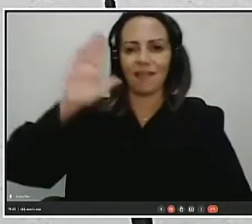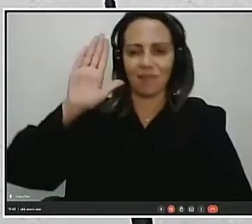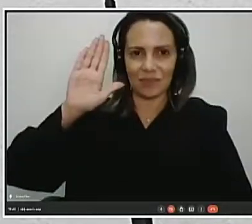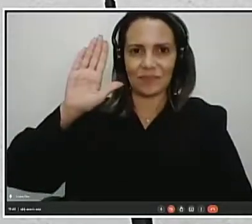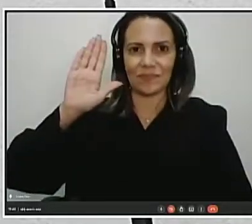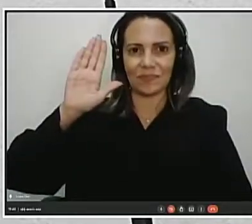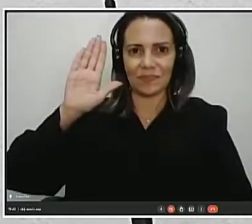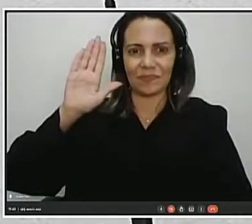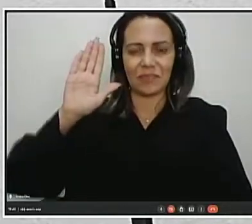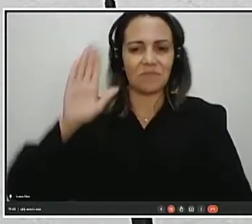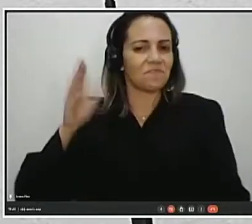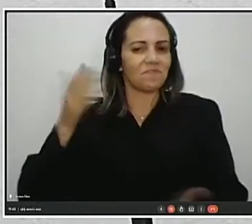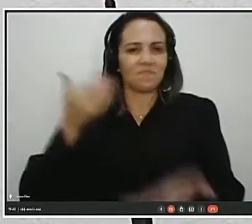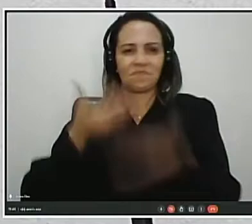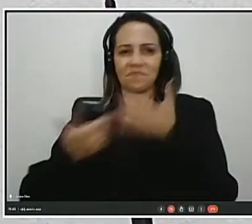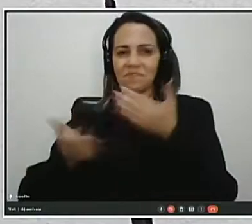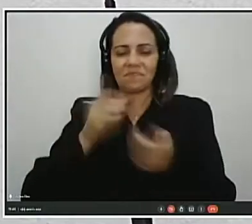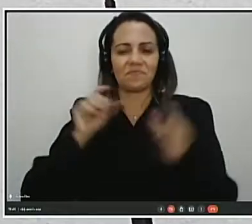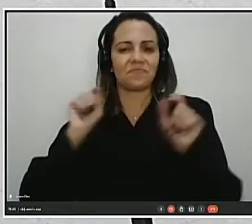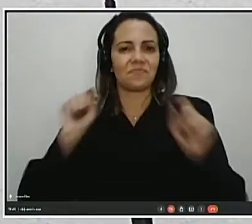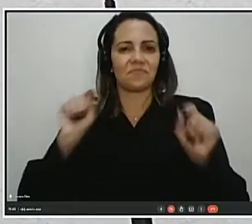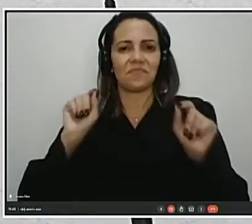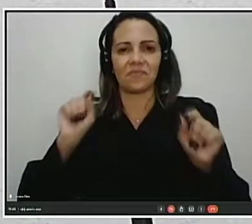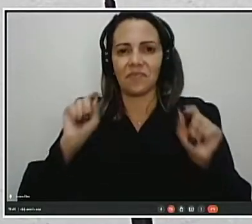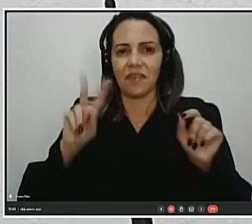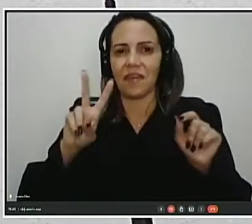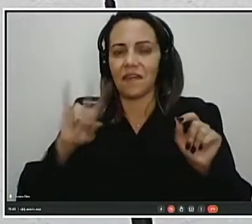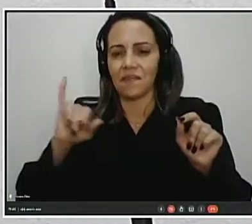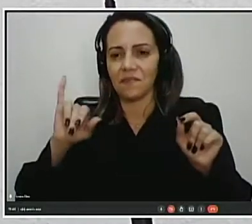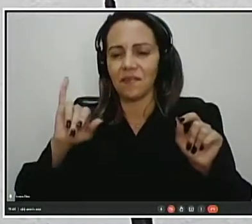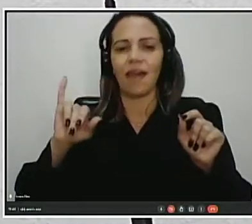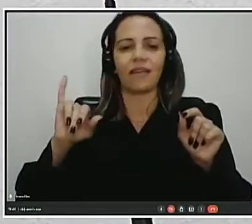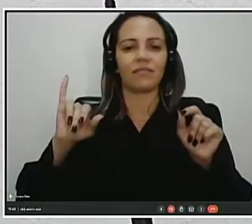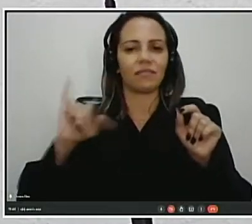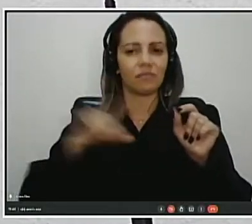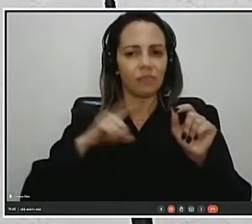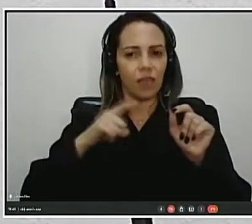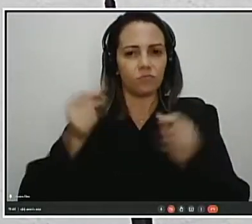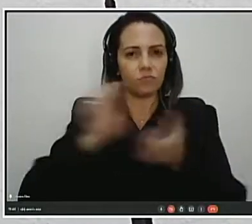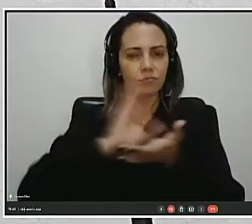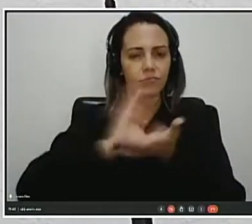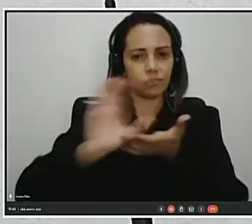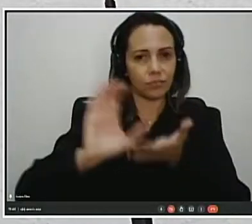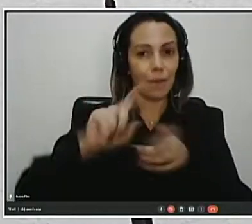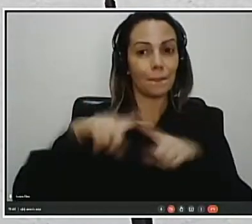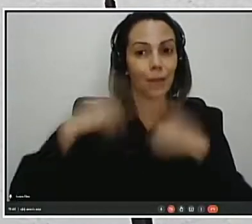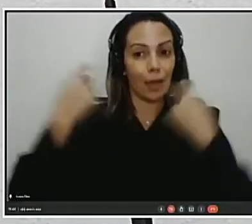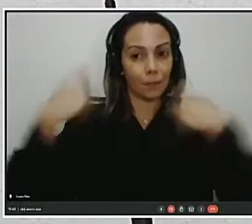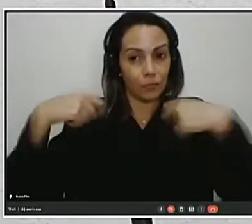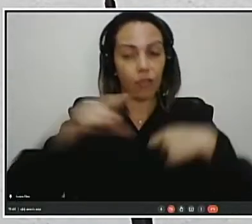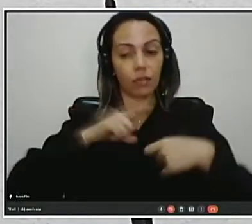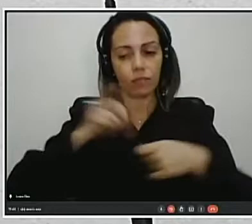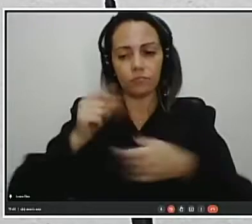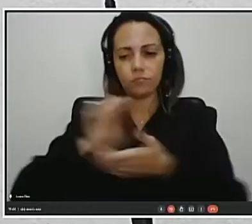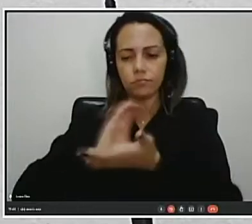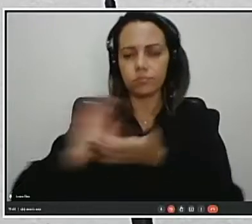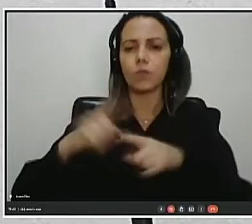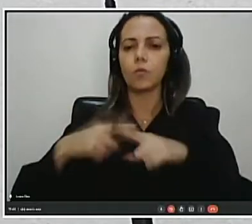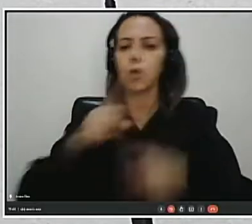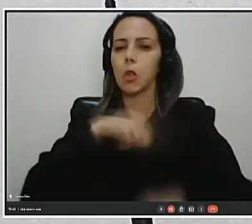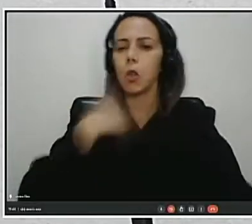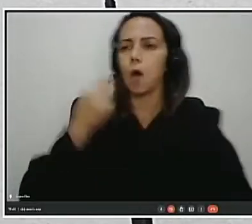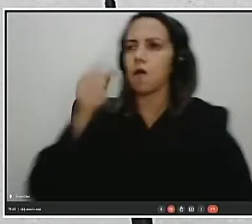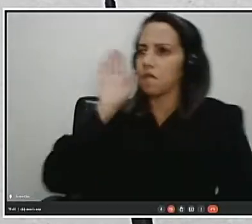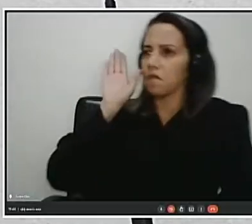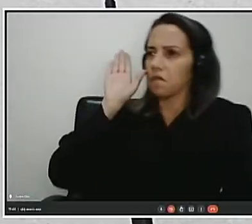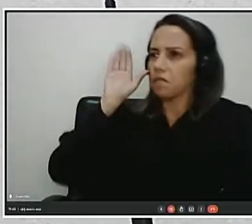Não interessa de quem virá o recurso, desde que venha, porque a gente só vê promessas e promessas e promessas, coisas